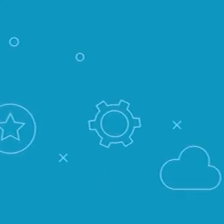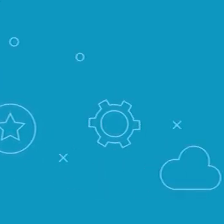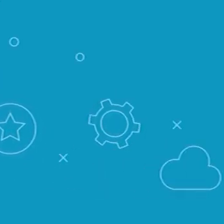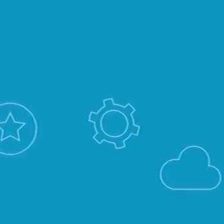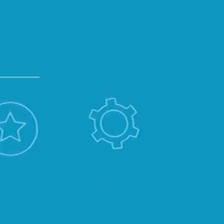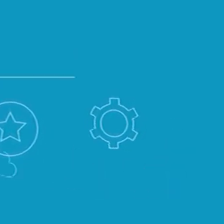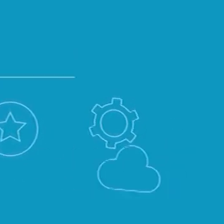Tchau!